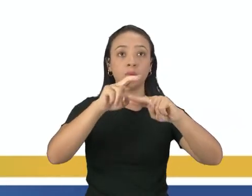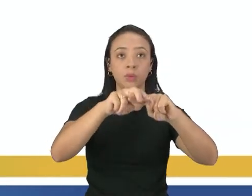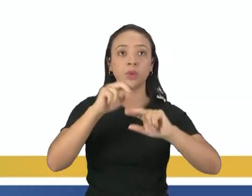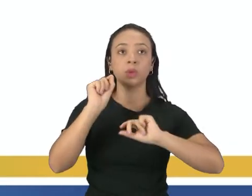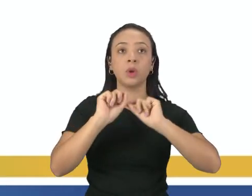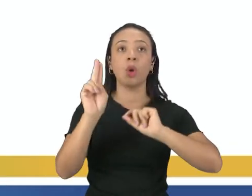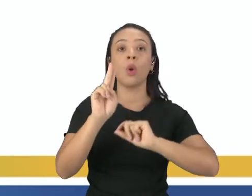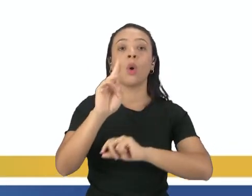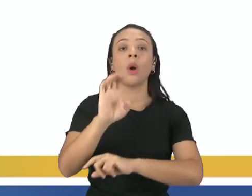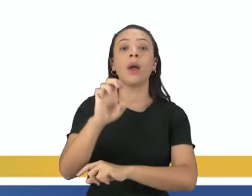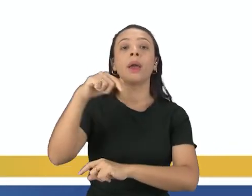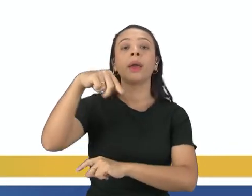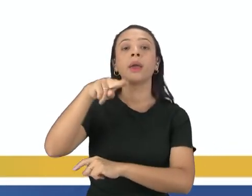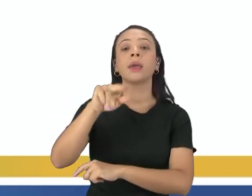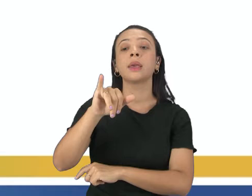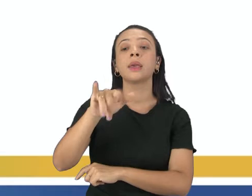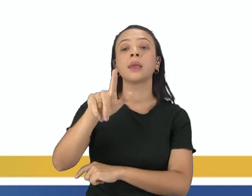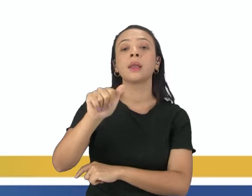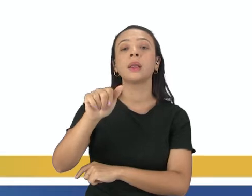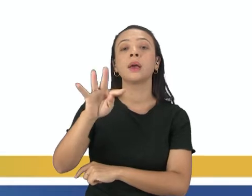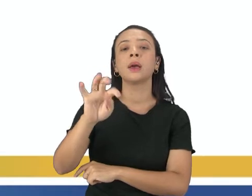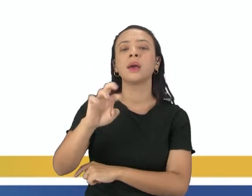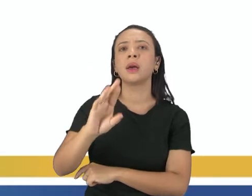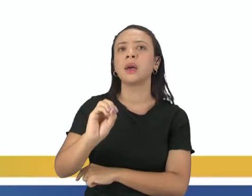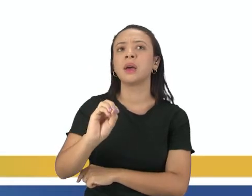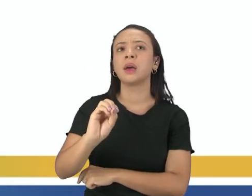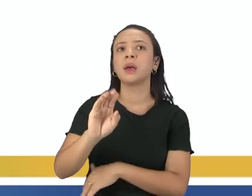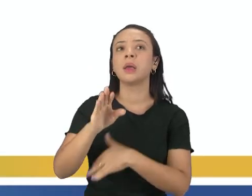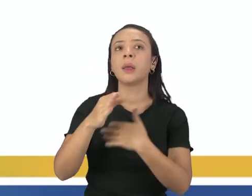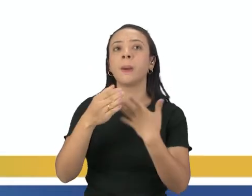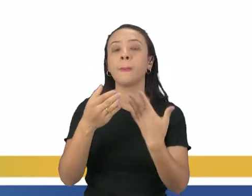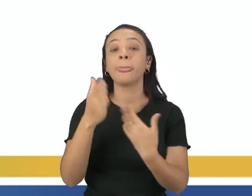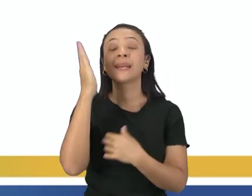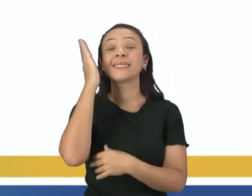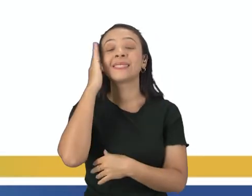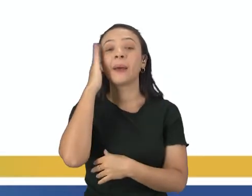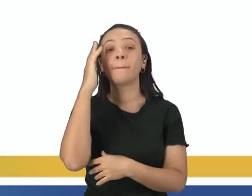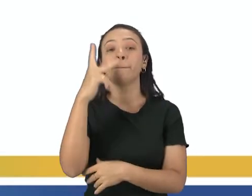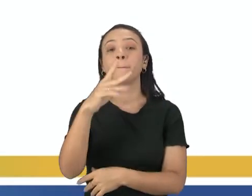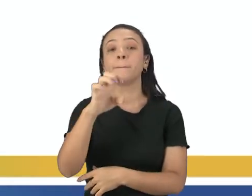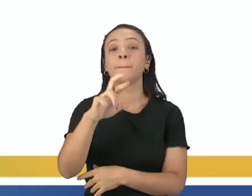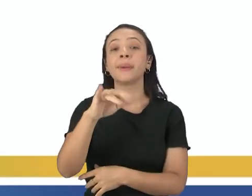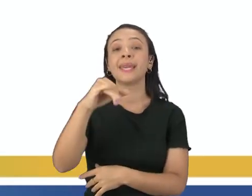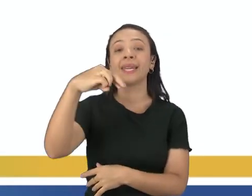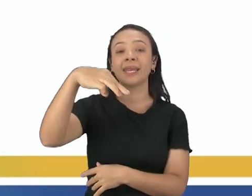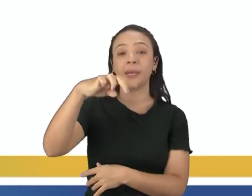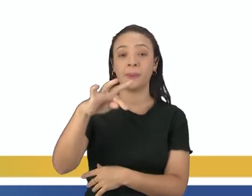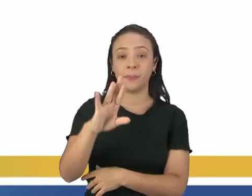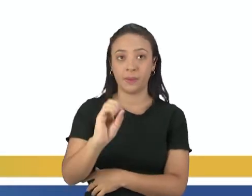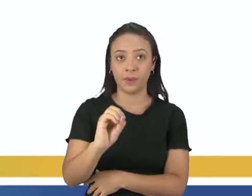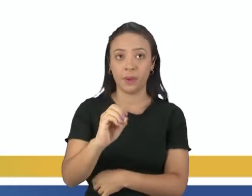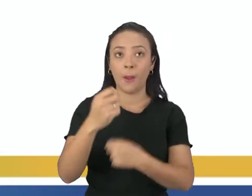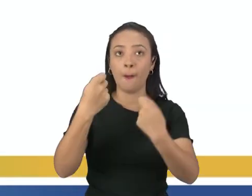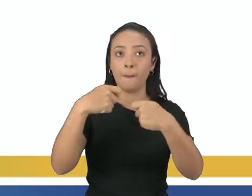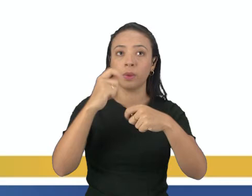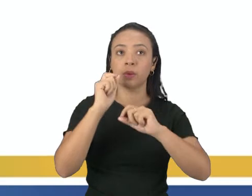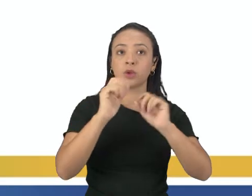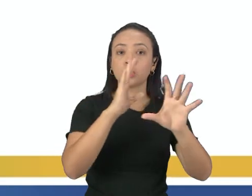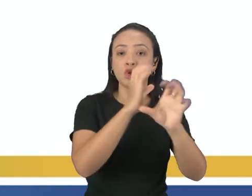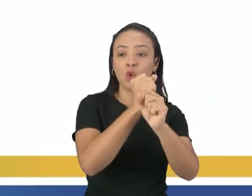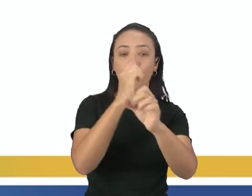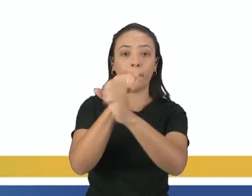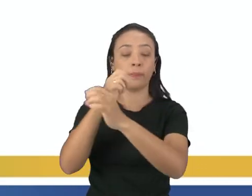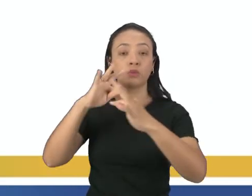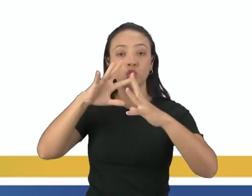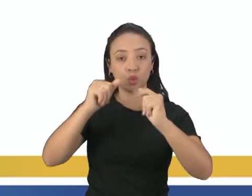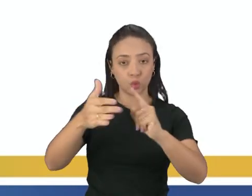ele é chamado de triângulo equilátero. Para encontrarmos o perímetro desse triângulo, podemos somar todos